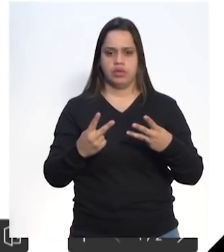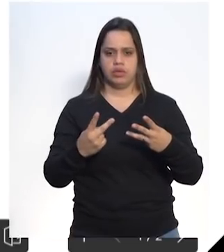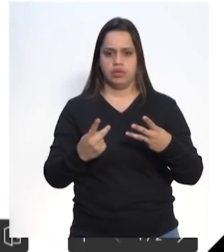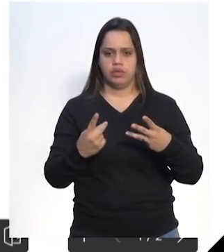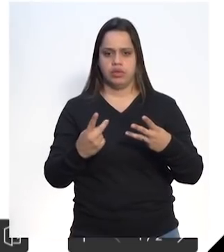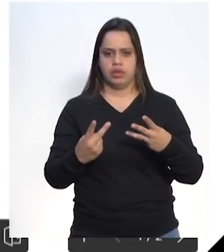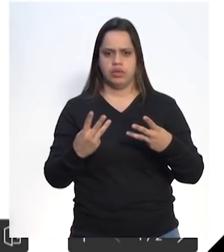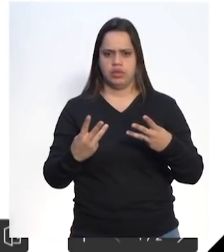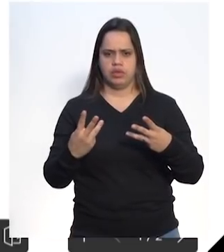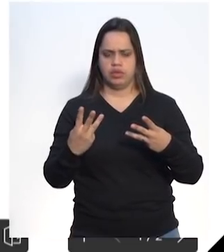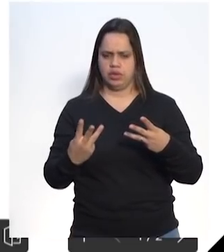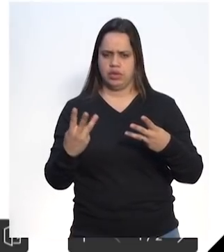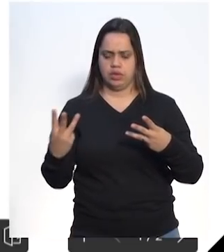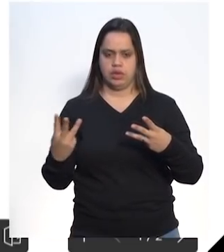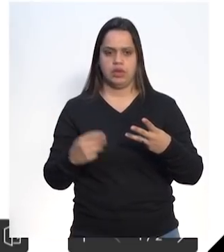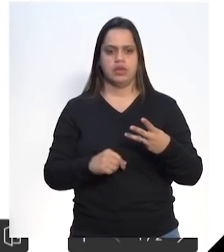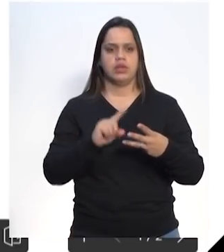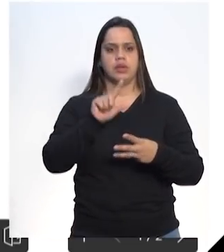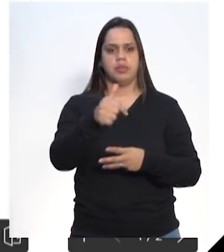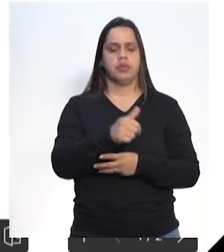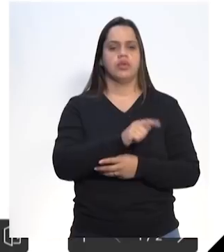9.527.233. E a Elaine,